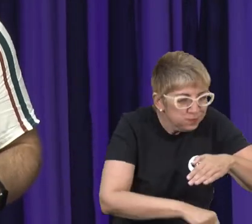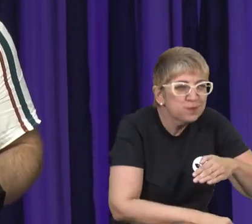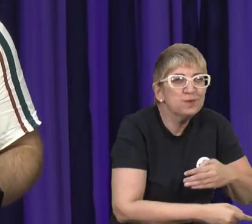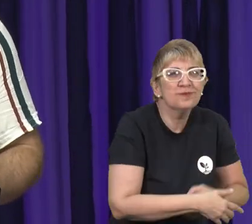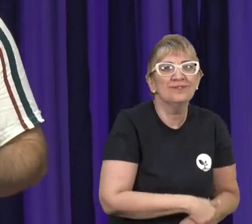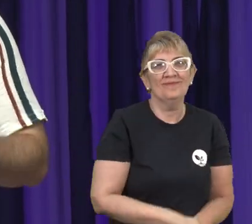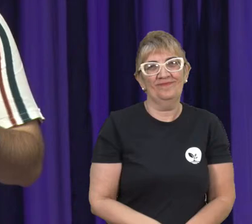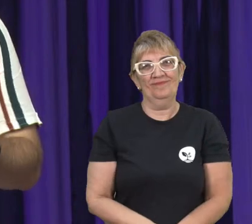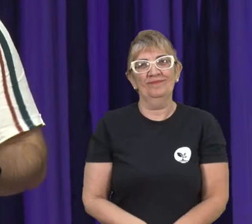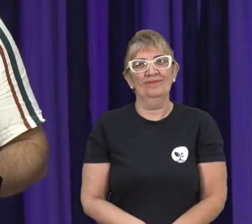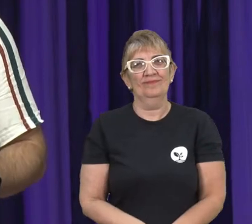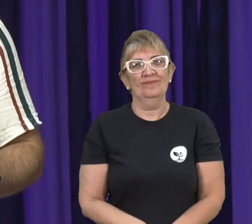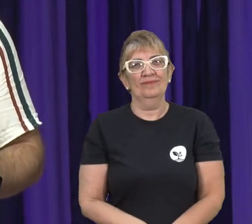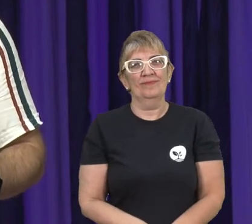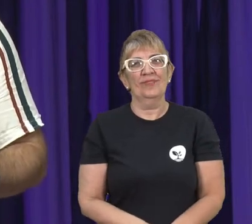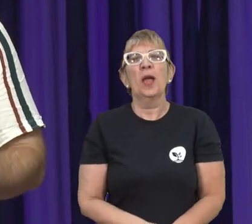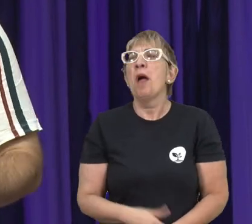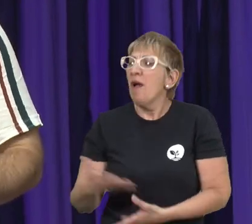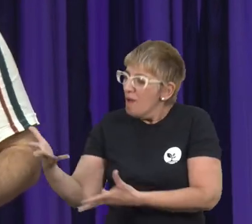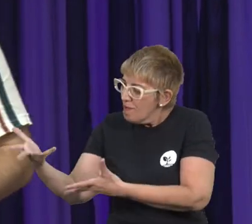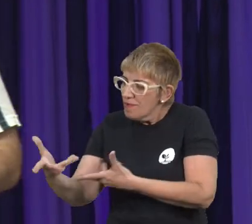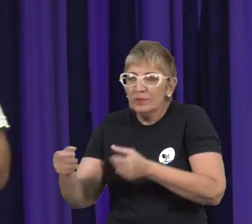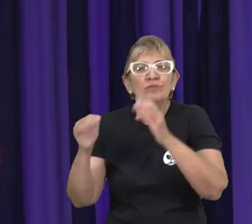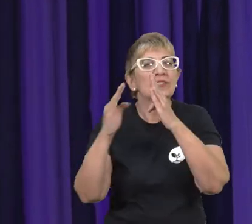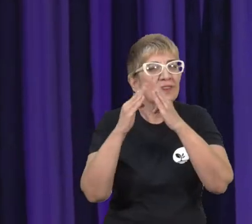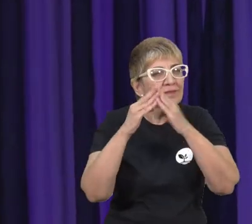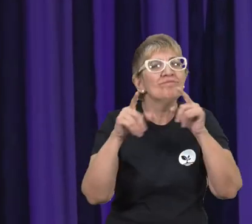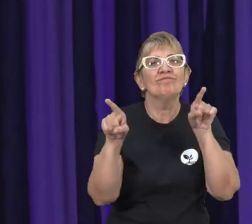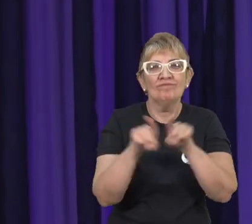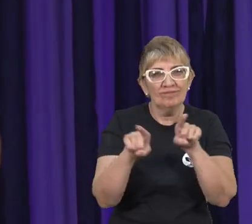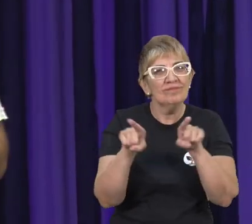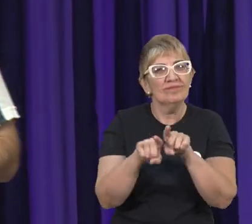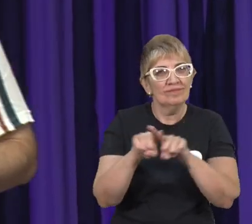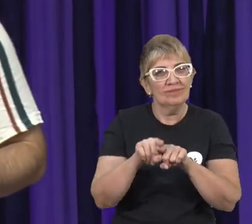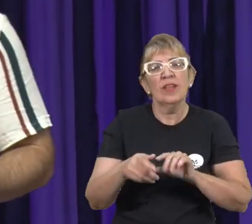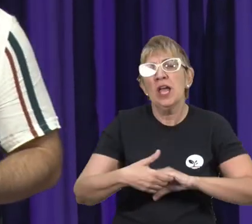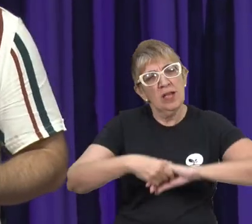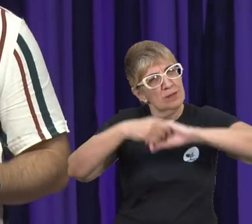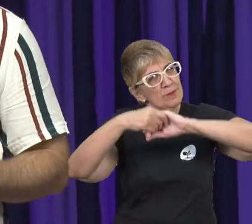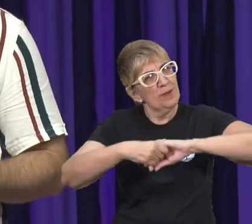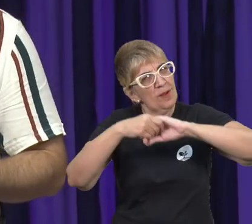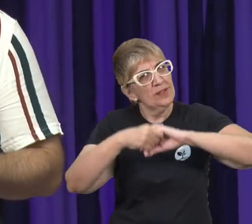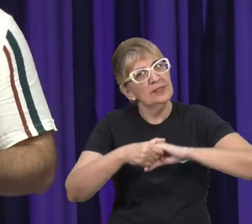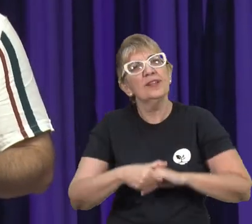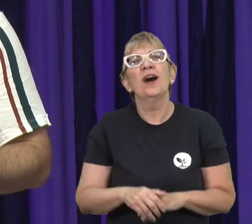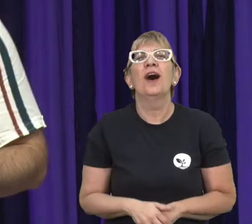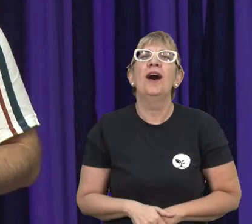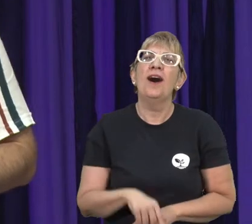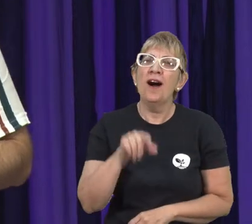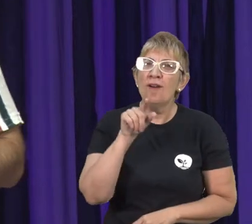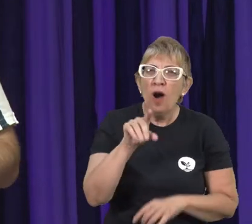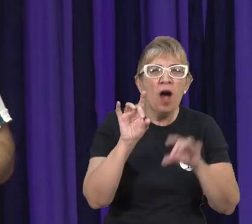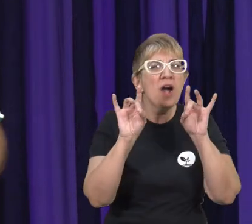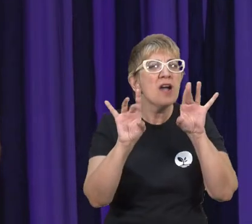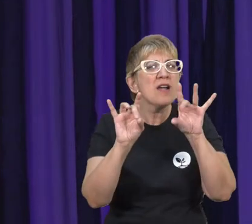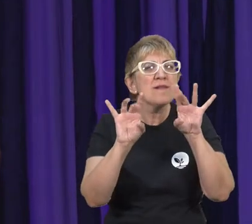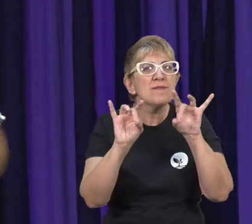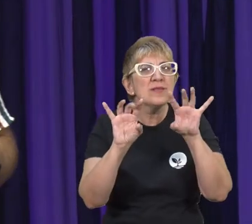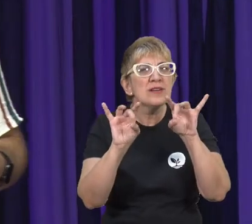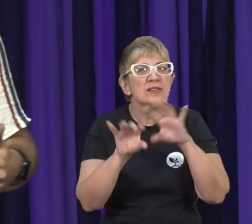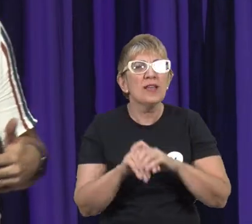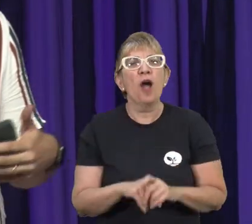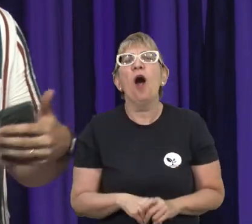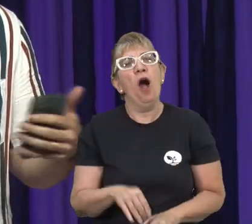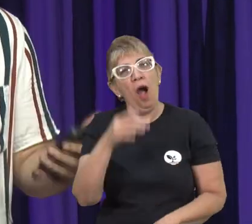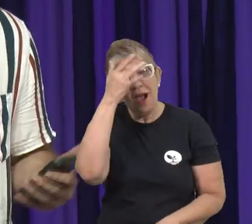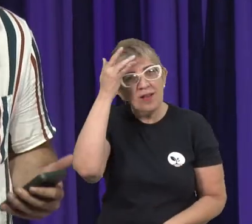seja muito bem-vindo a mais uma celebração. Eu gostaria de saudar de forma ainda mais especial e direcionada as pessoas